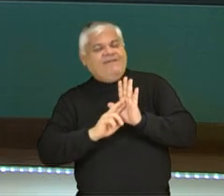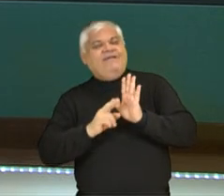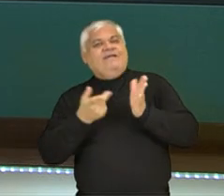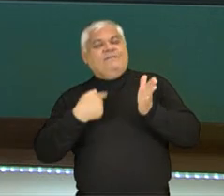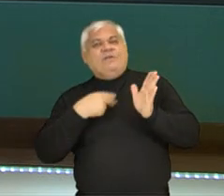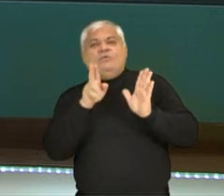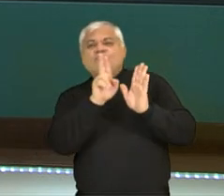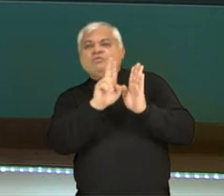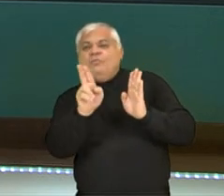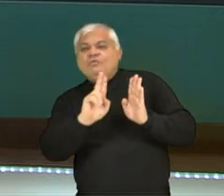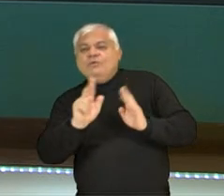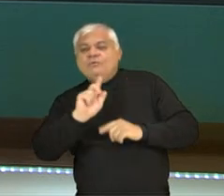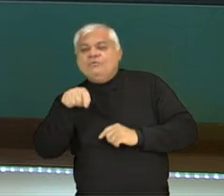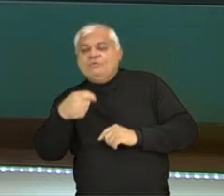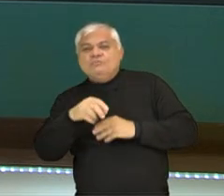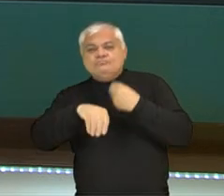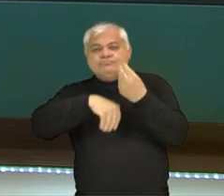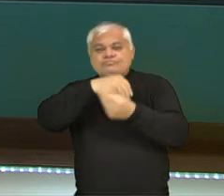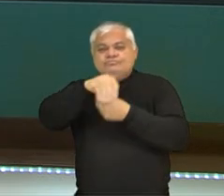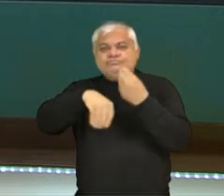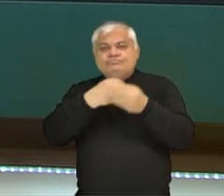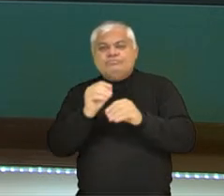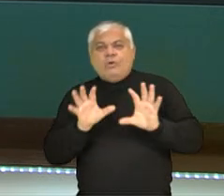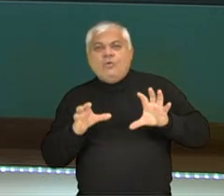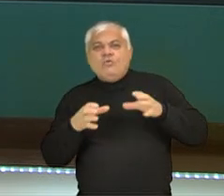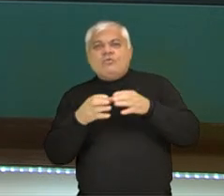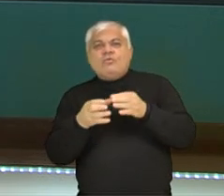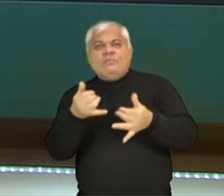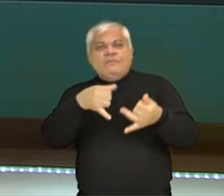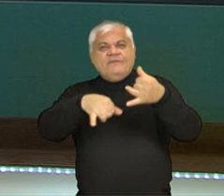darmos nomes a esse grupo de